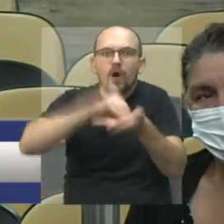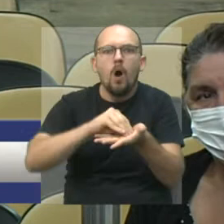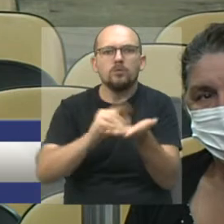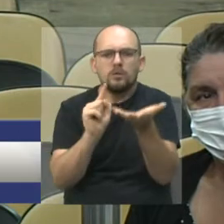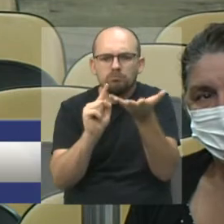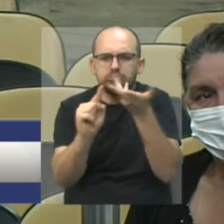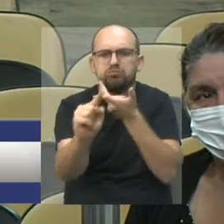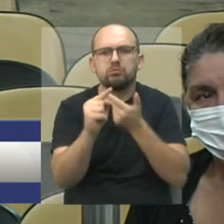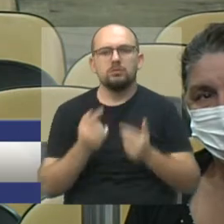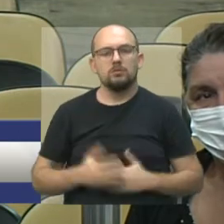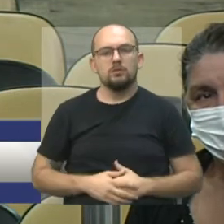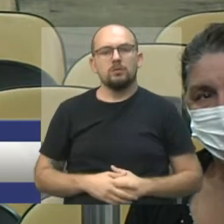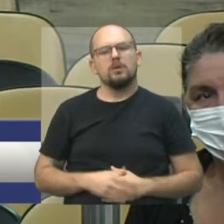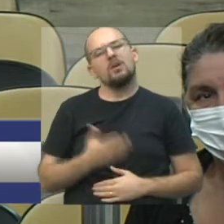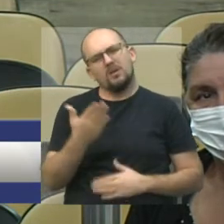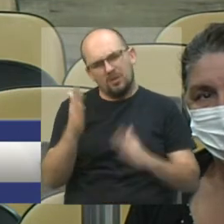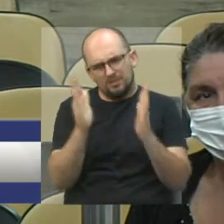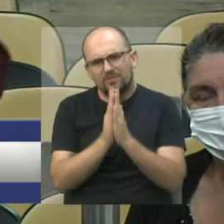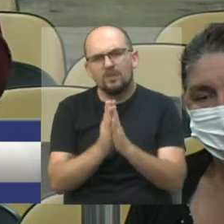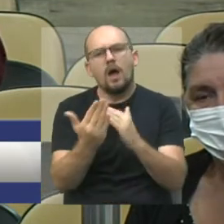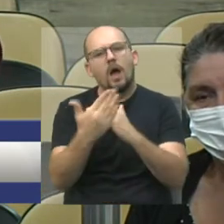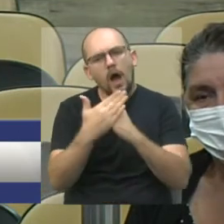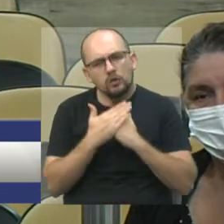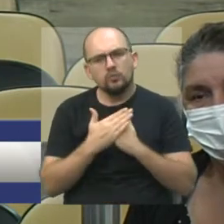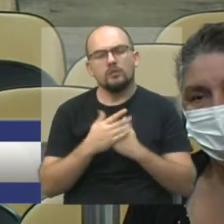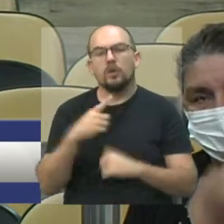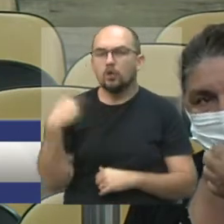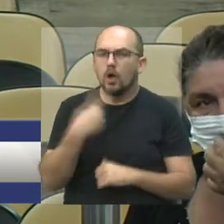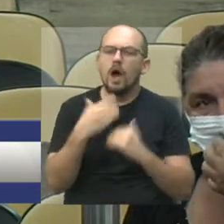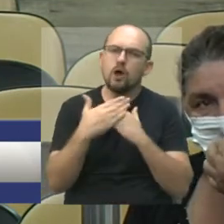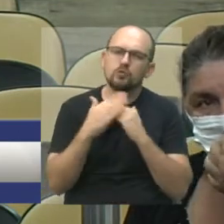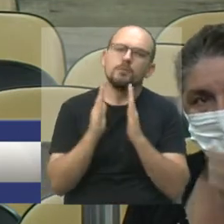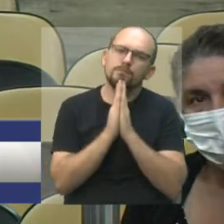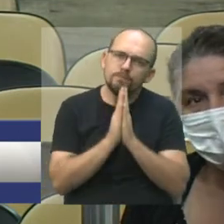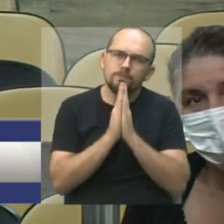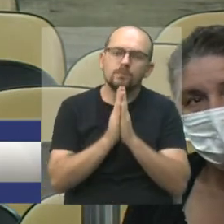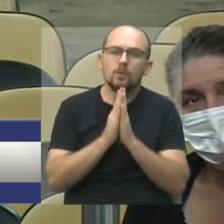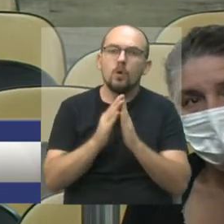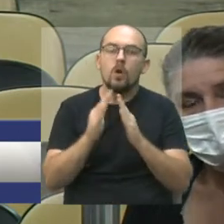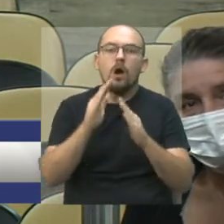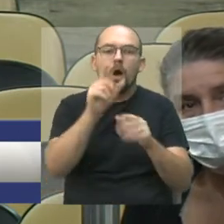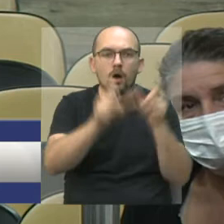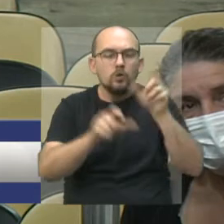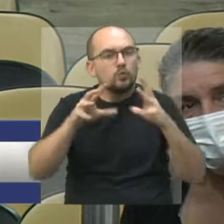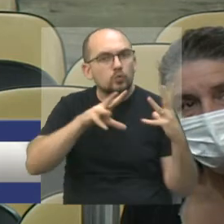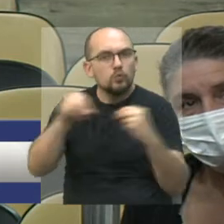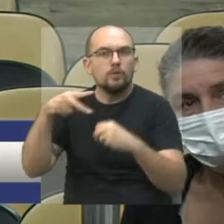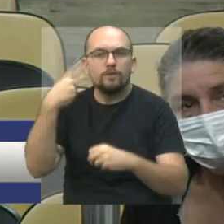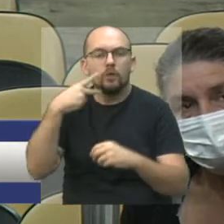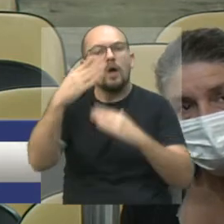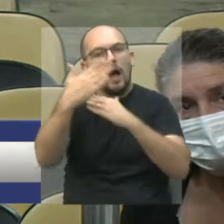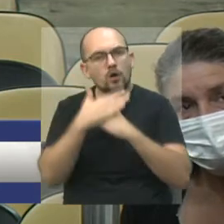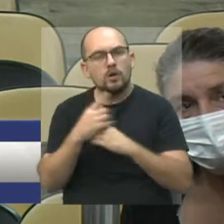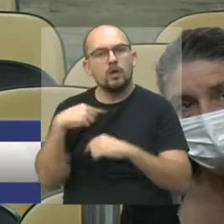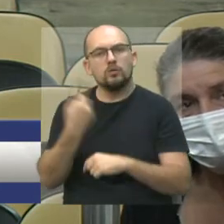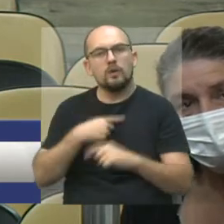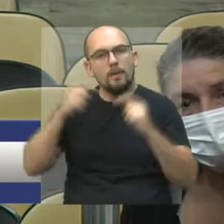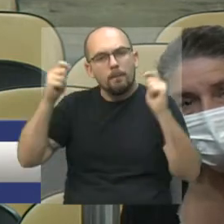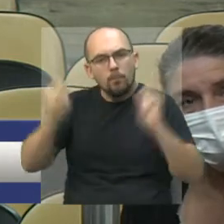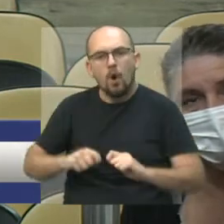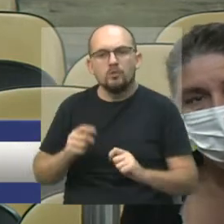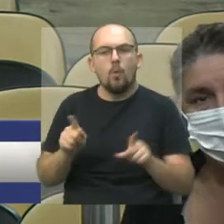Então, gente, nos ajuda. Tá? Eu conto também com a colaboração de todos os vereadores aqui para que nós possamos,